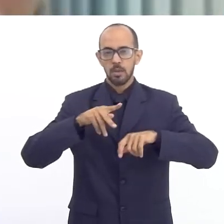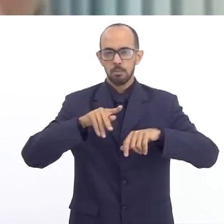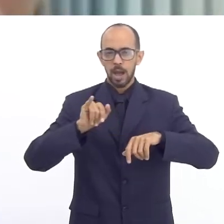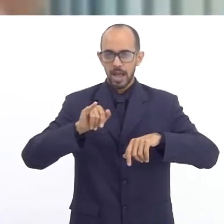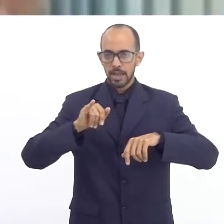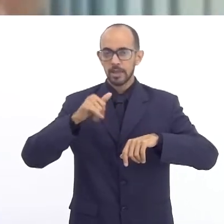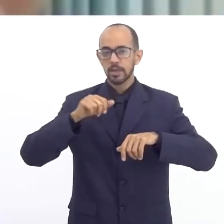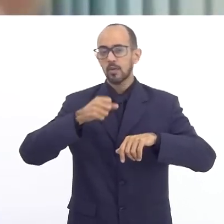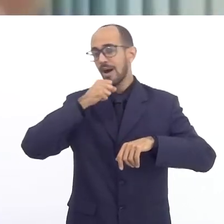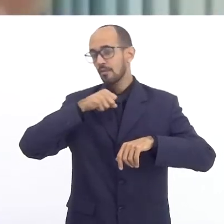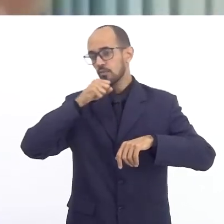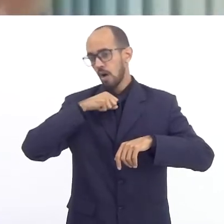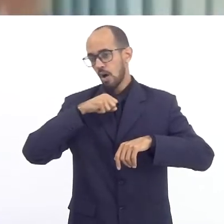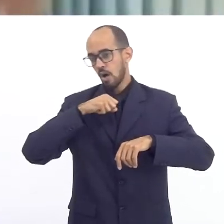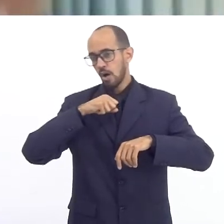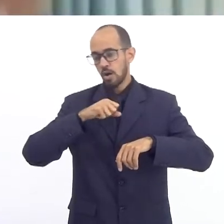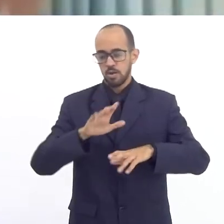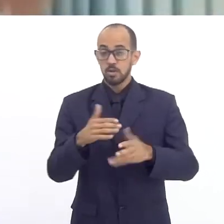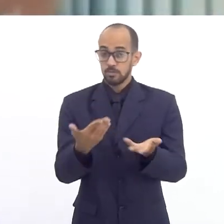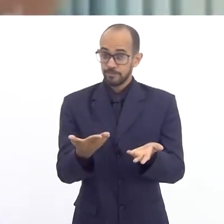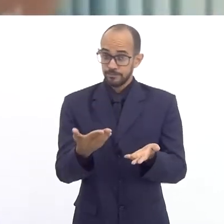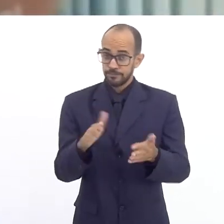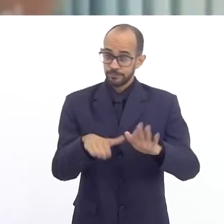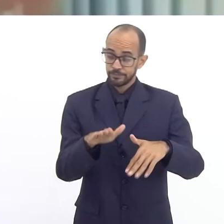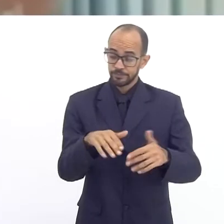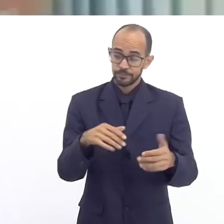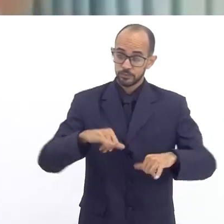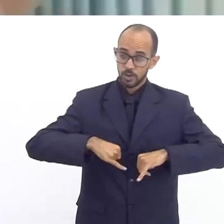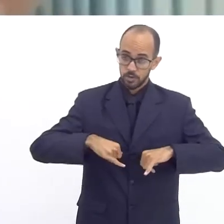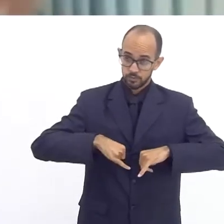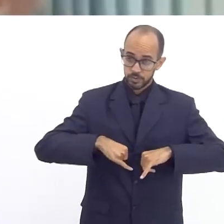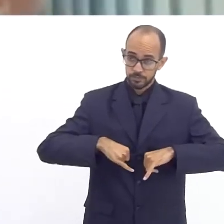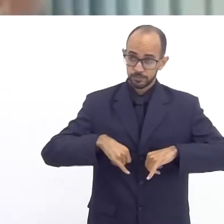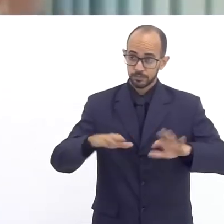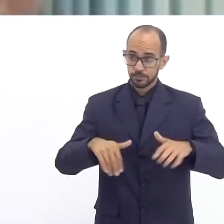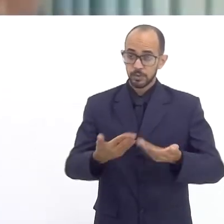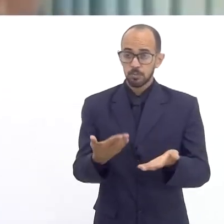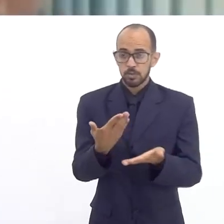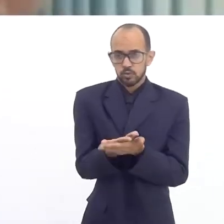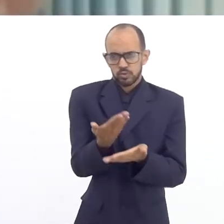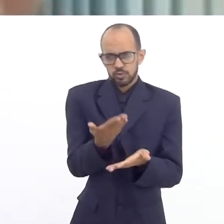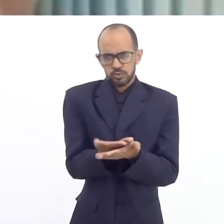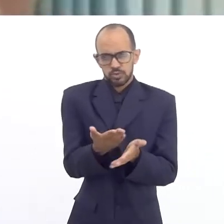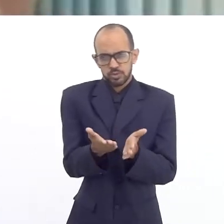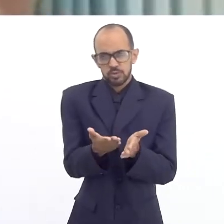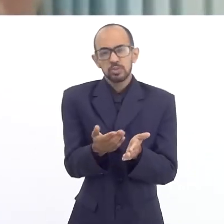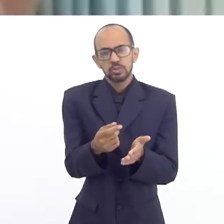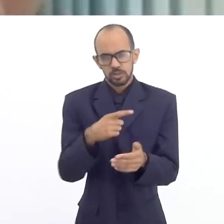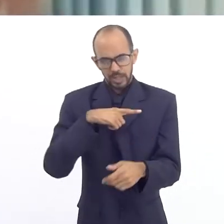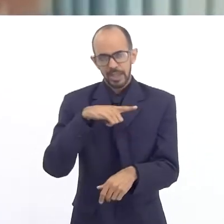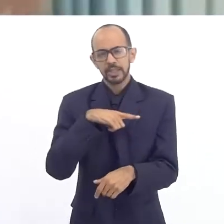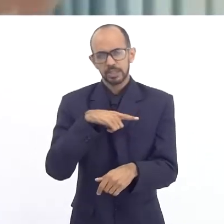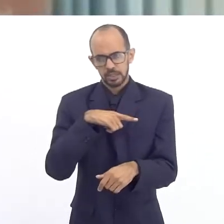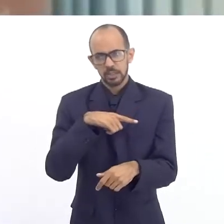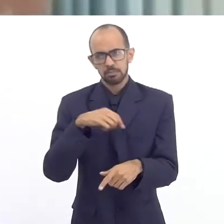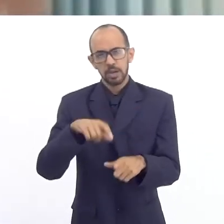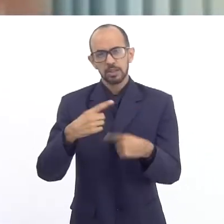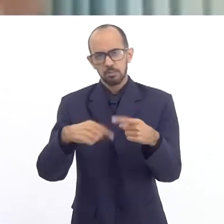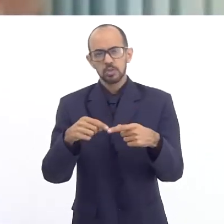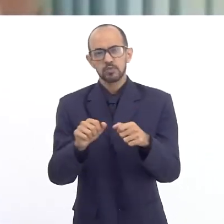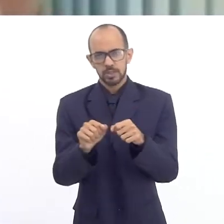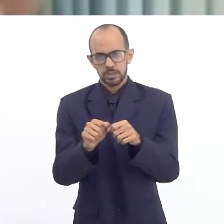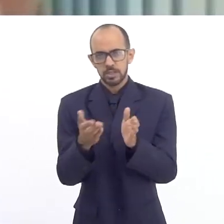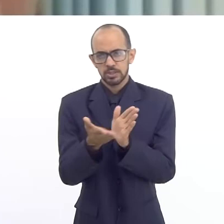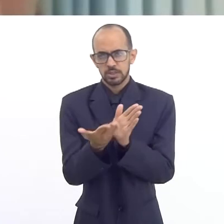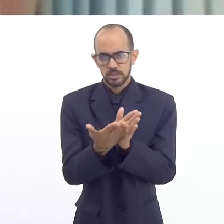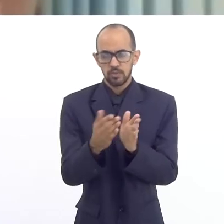Pais negligenciados. E a gente hoje, geralmente meus livros são baseados em pesquisa de campo, e com esse